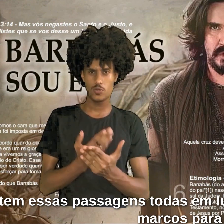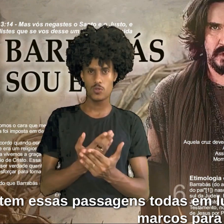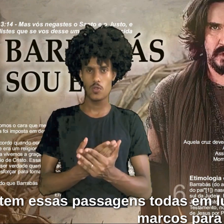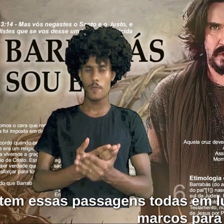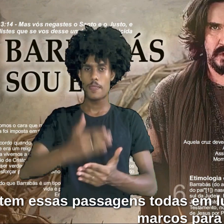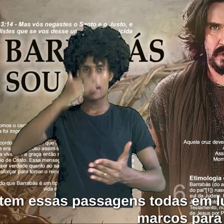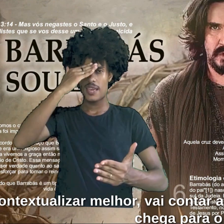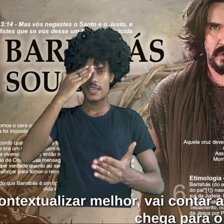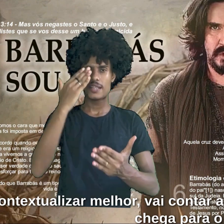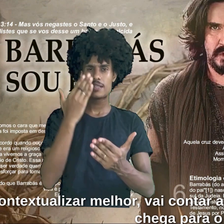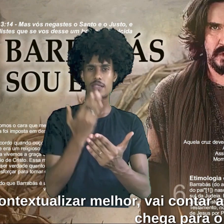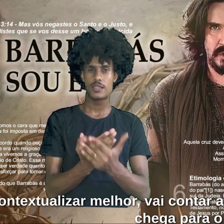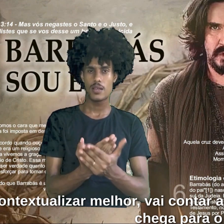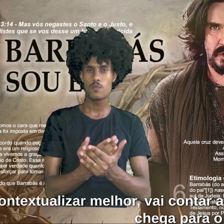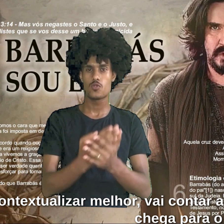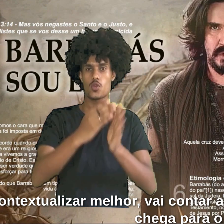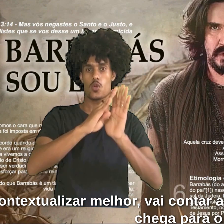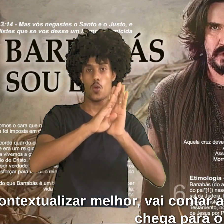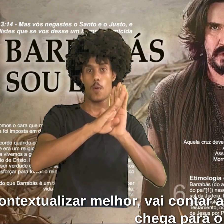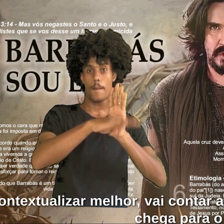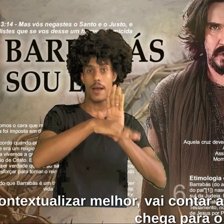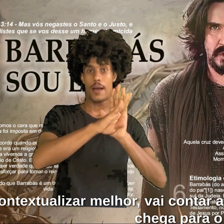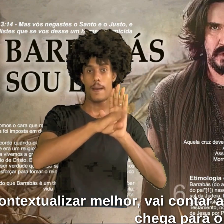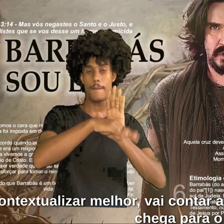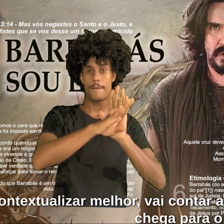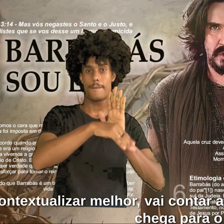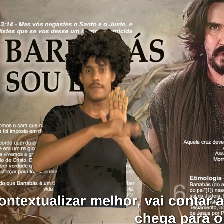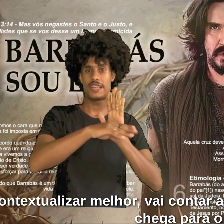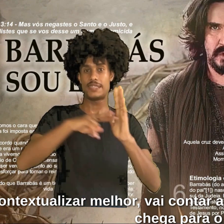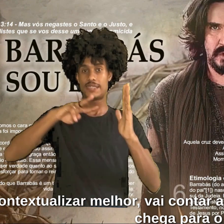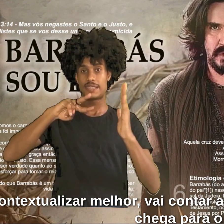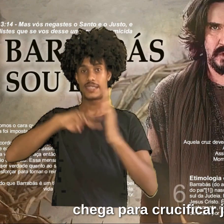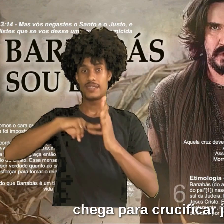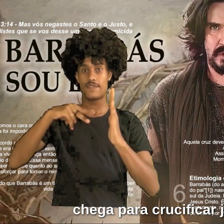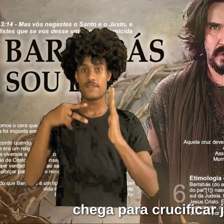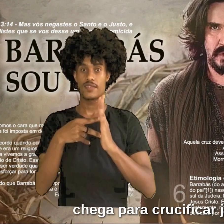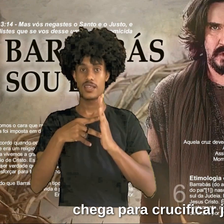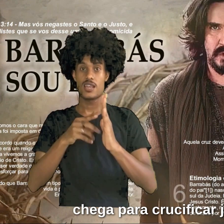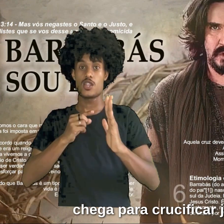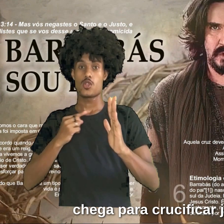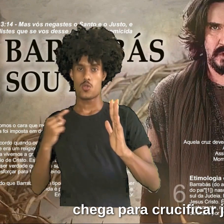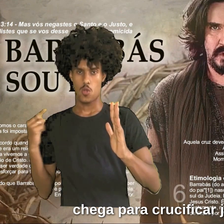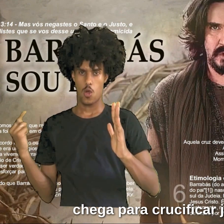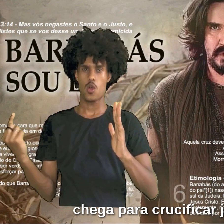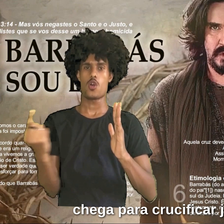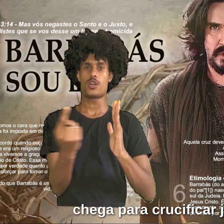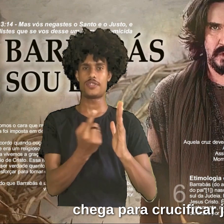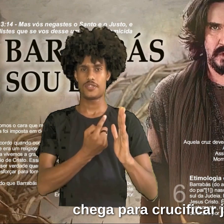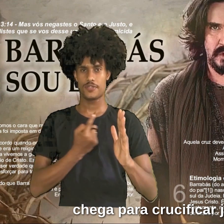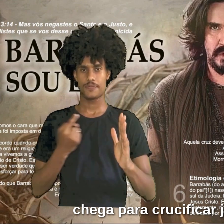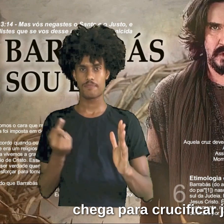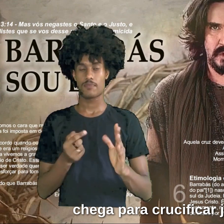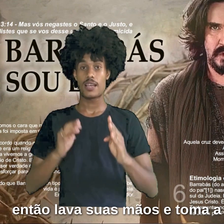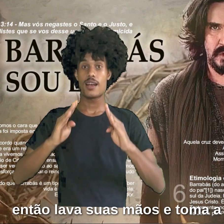Marcos. Para você contextualizar melhor, vai contar a história de quando Pilatos chega o povo chega para crucificar